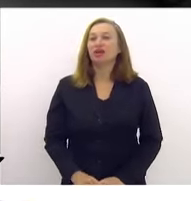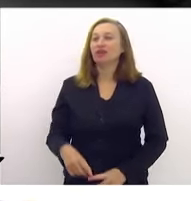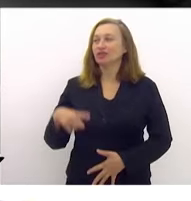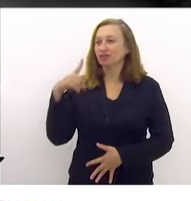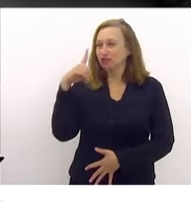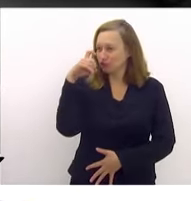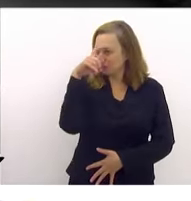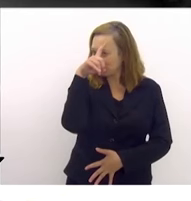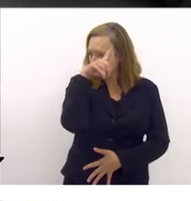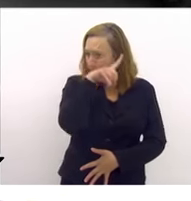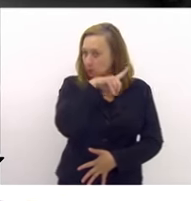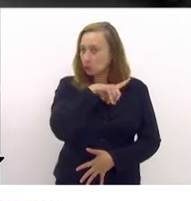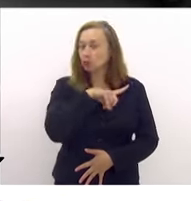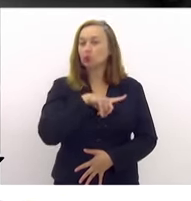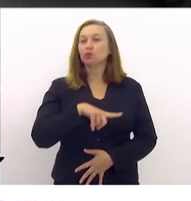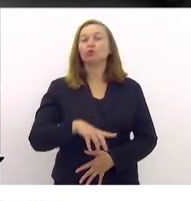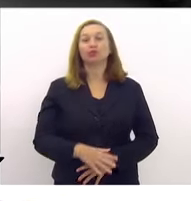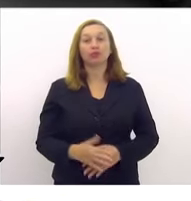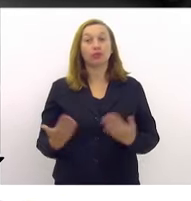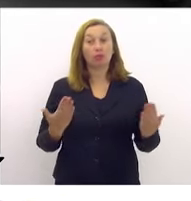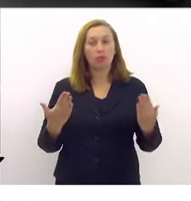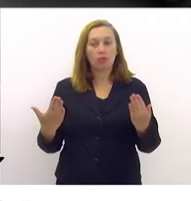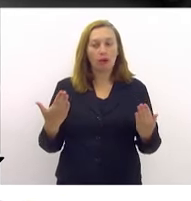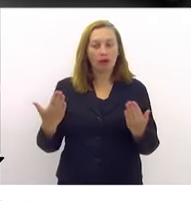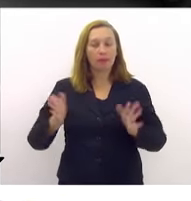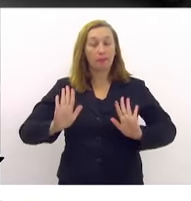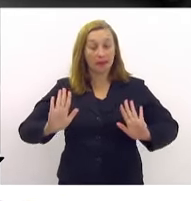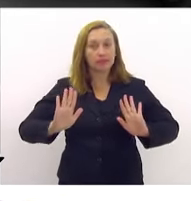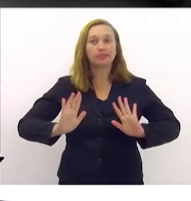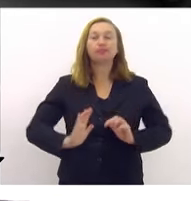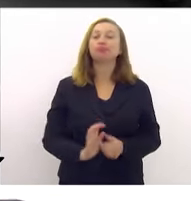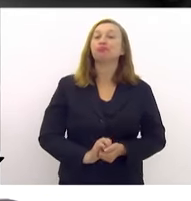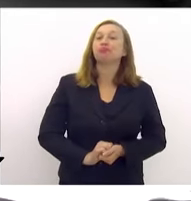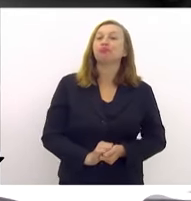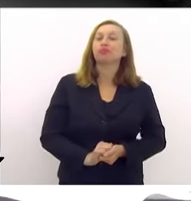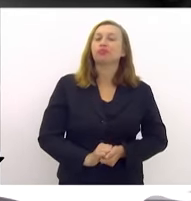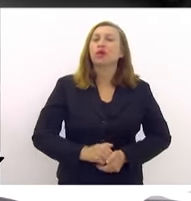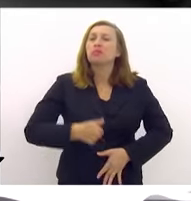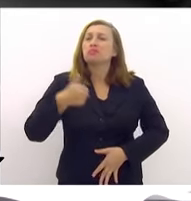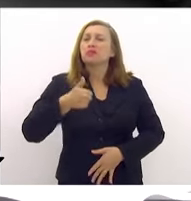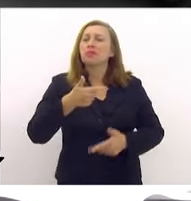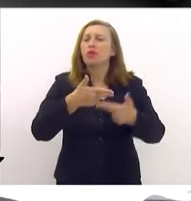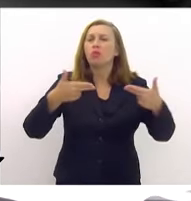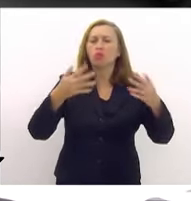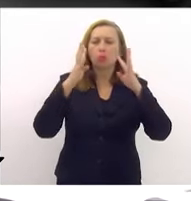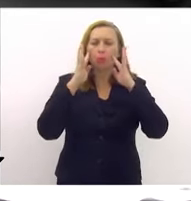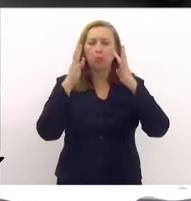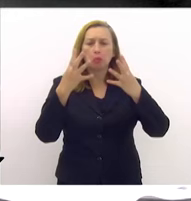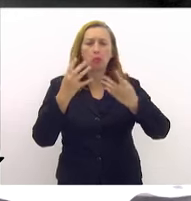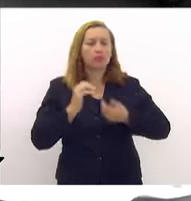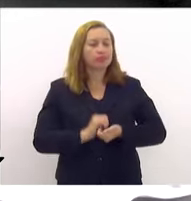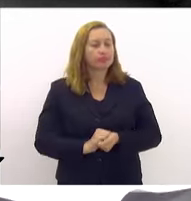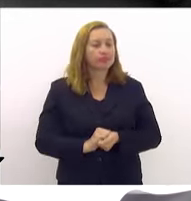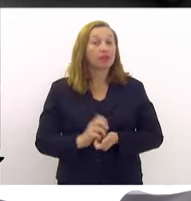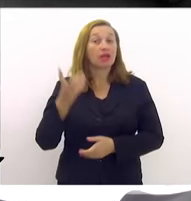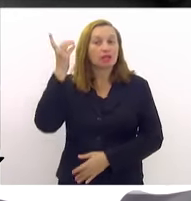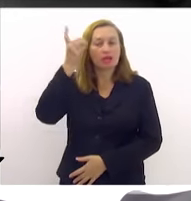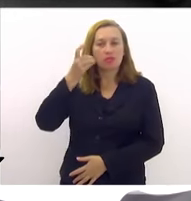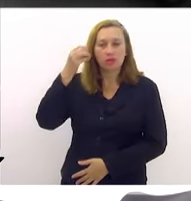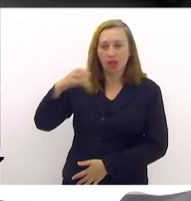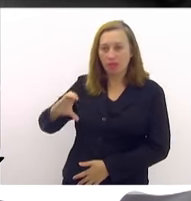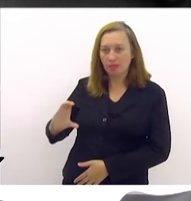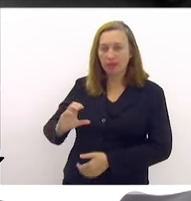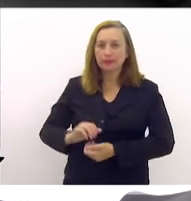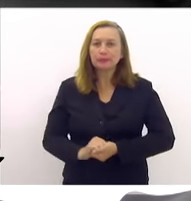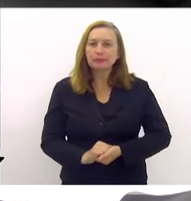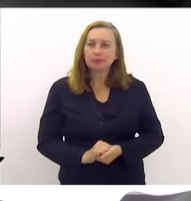difícil separar o mérito da forma. Bom, aí a primeira coisa que me chamou a atenção, deputado Carlos Mink,